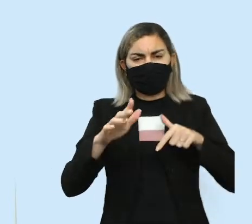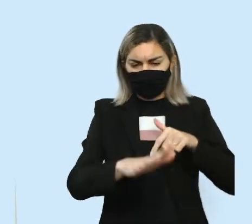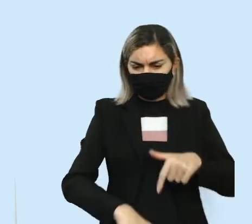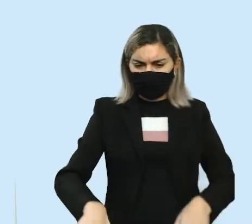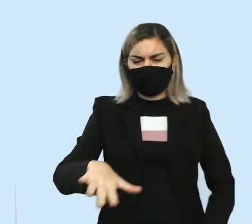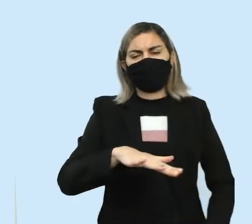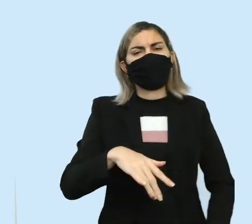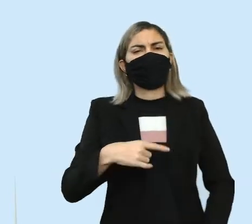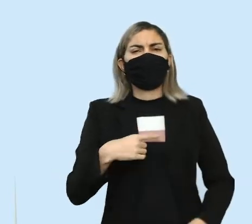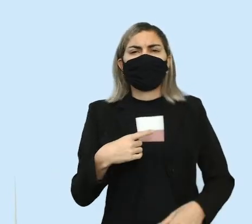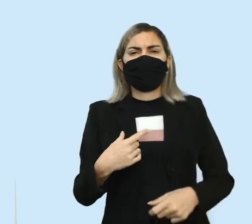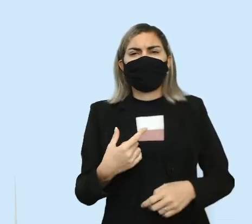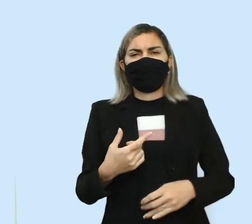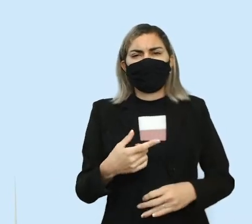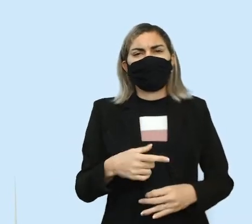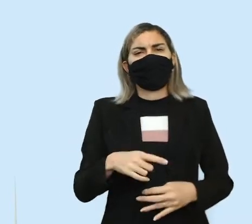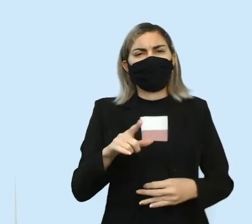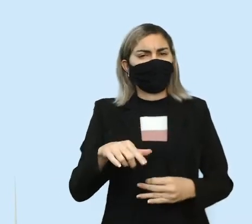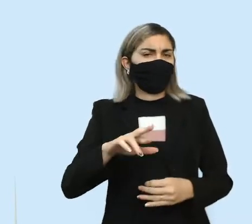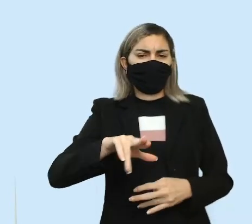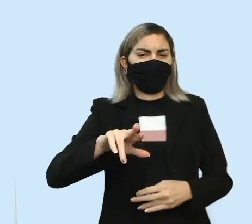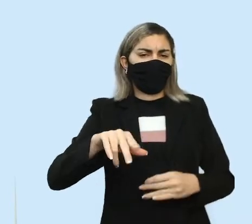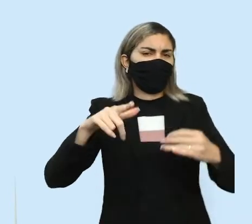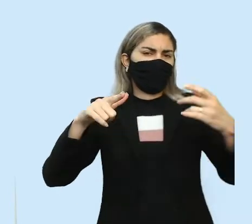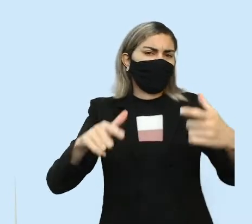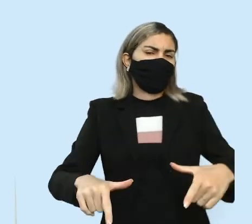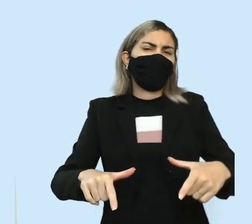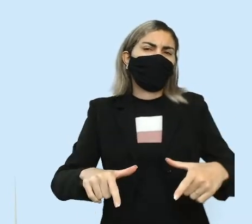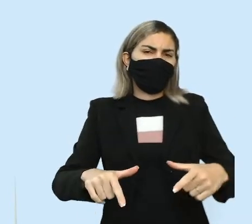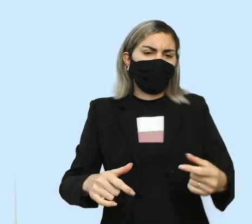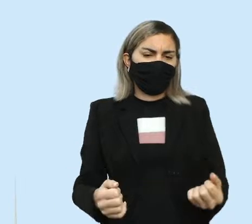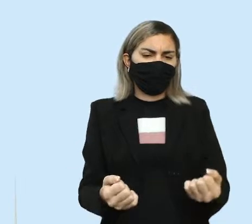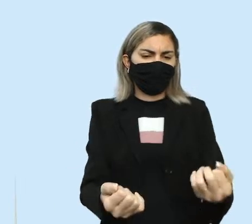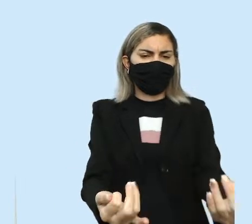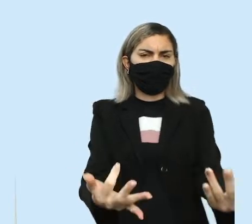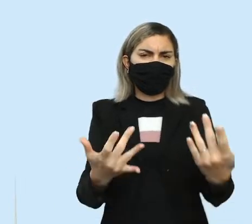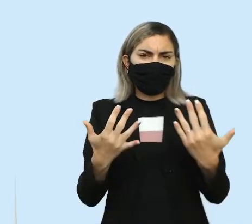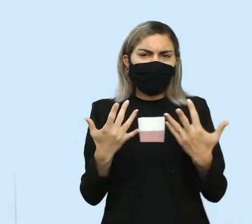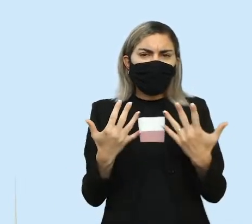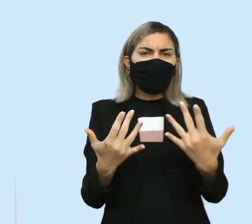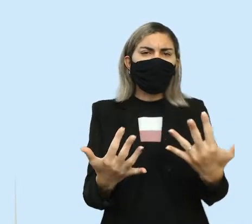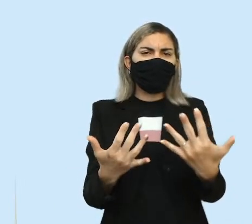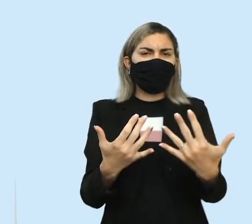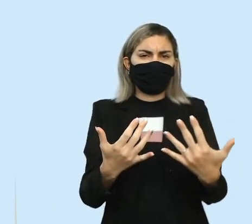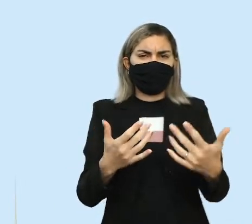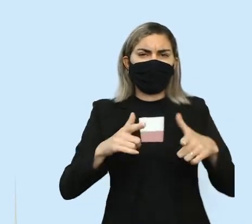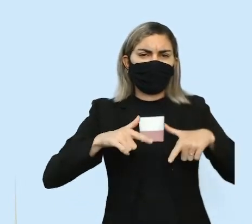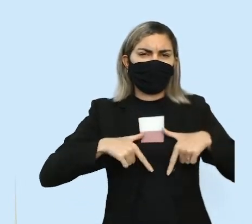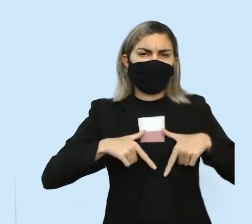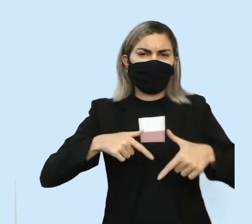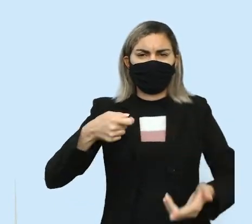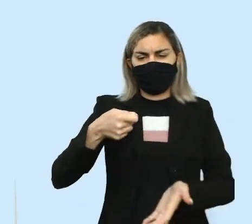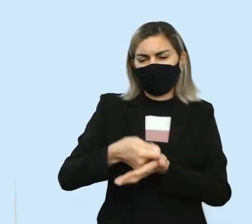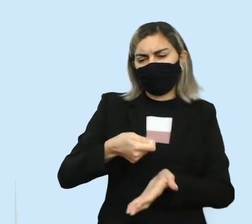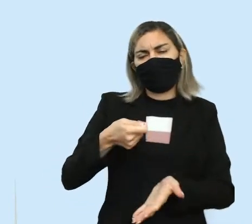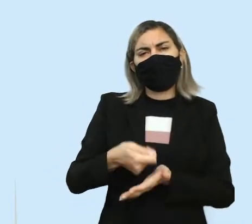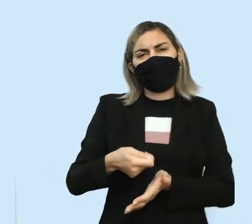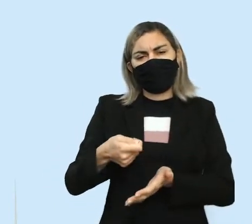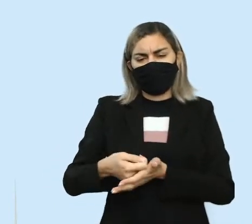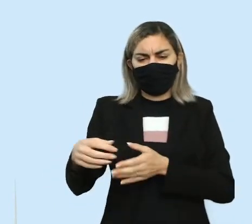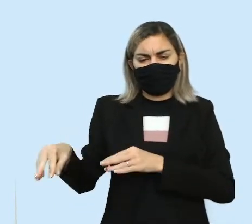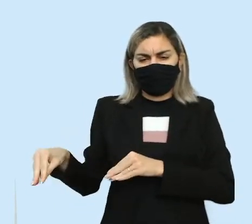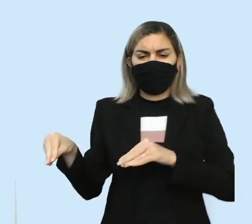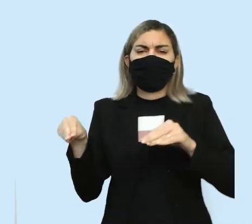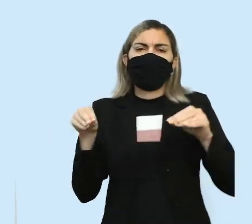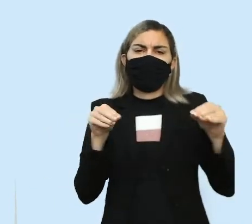como eu disse, não é um local muito fértil. E aí os hebreus serão obrigados a